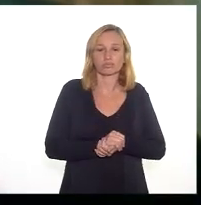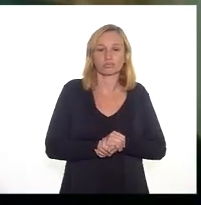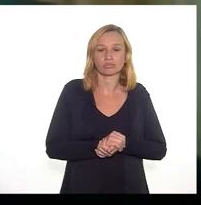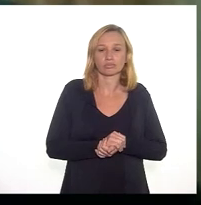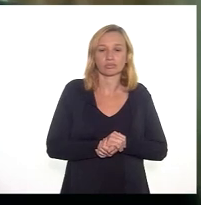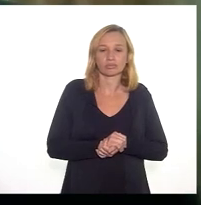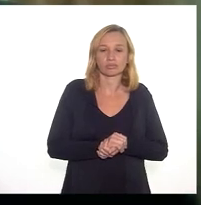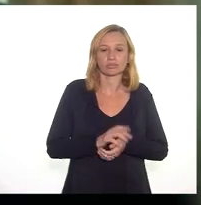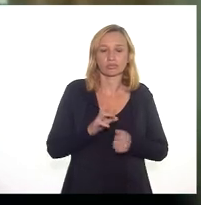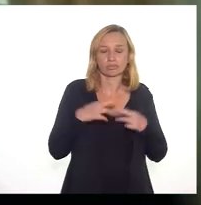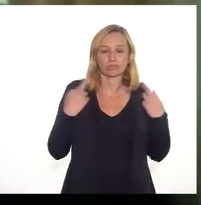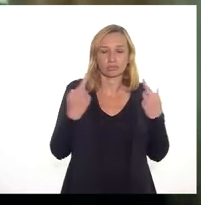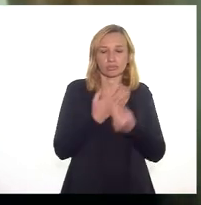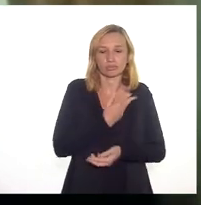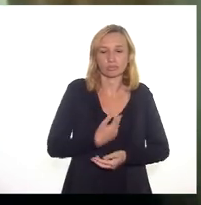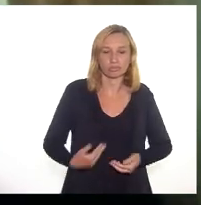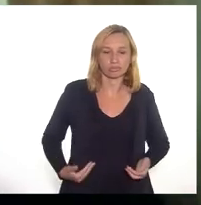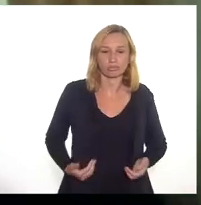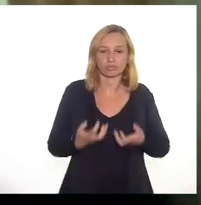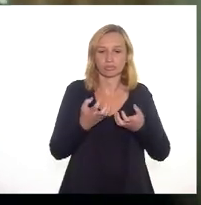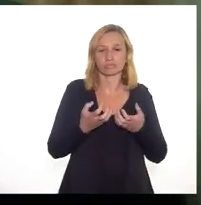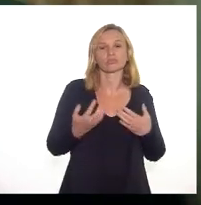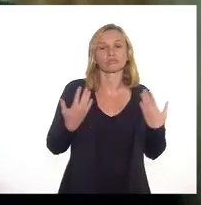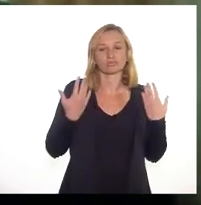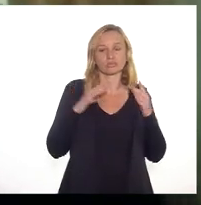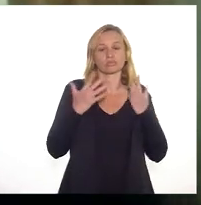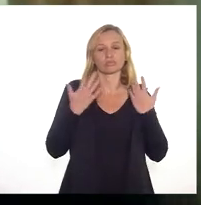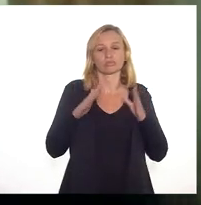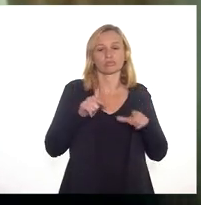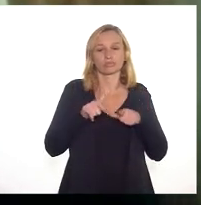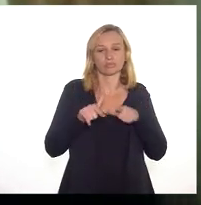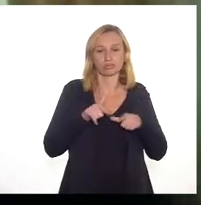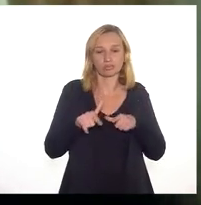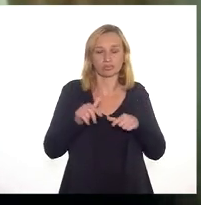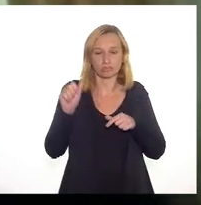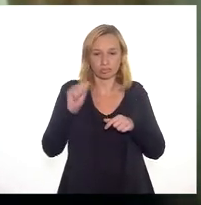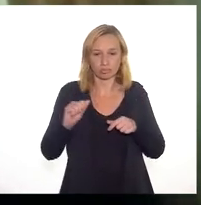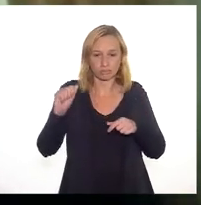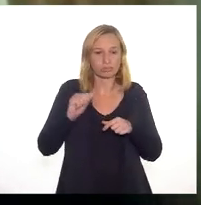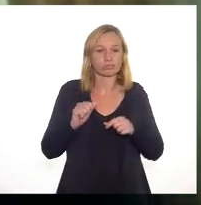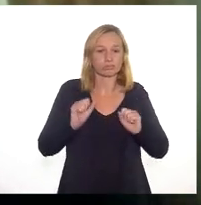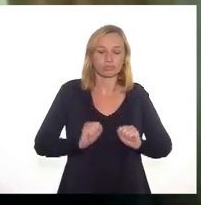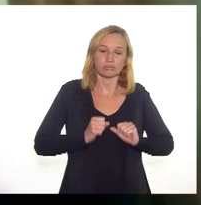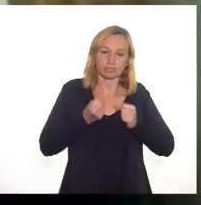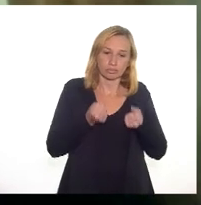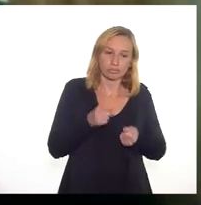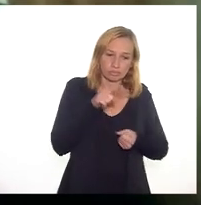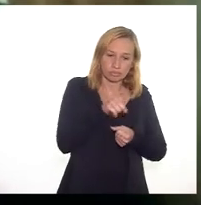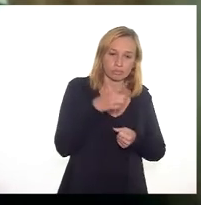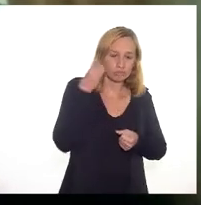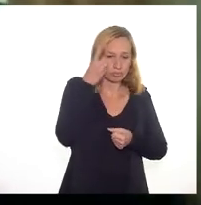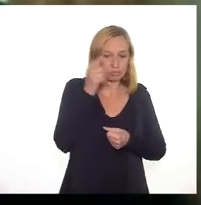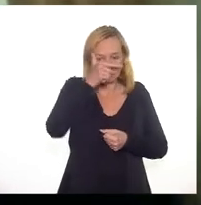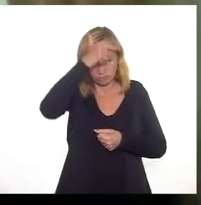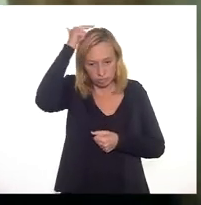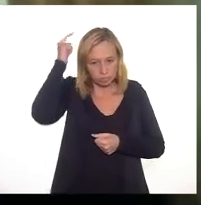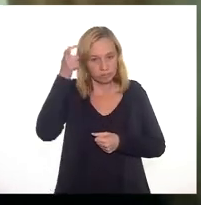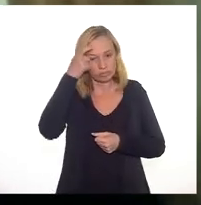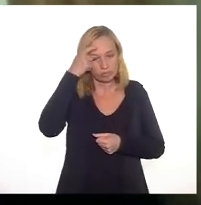de uma audiência pública. Quero elogiar aqui o trabalho da assessoria, que se empenhou em tentar buscar sempre o